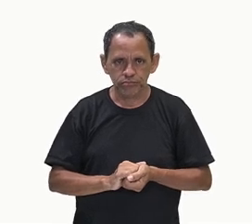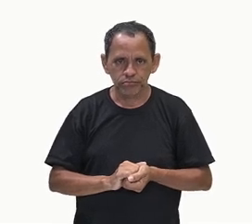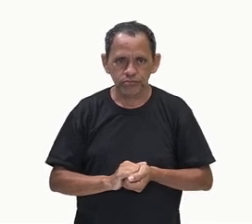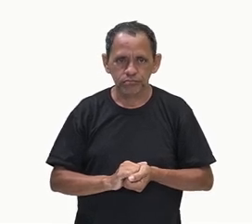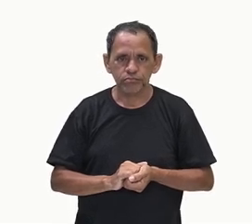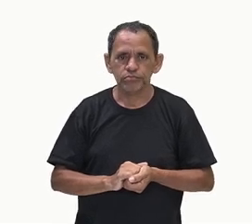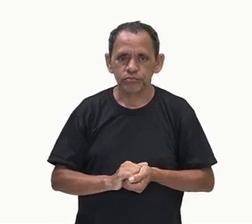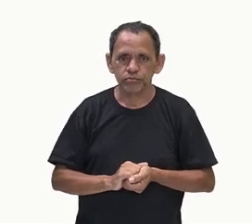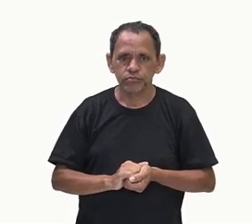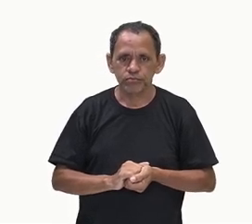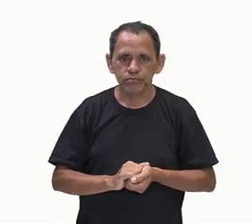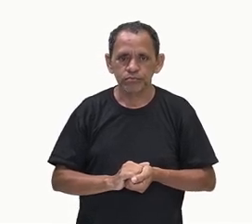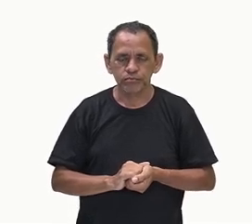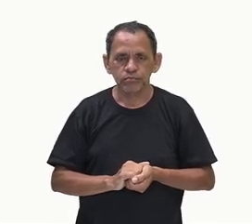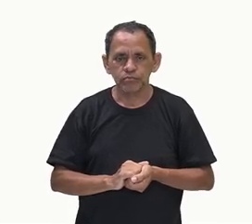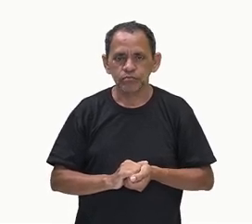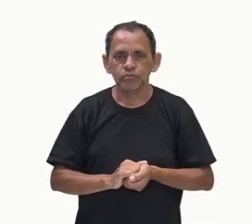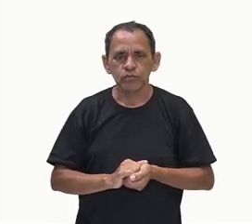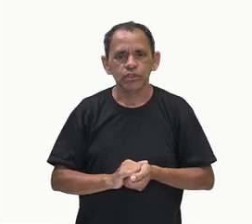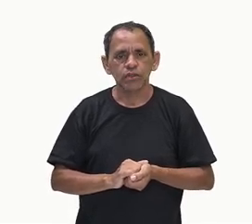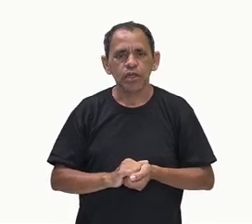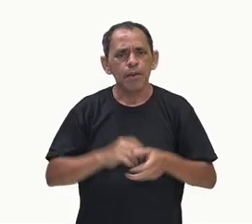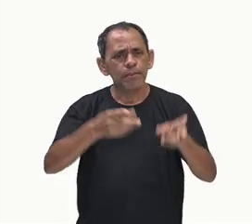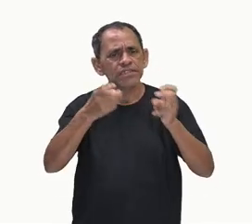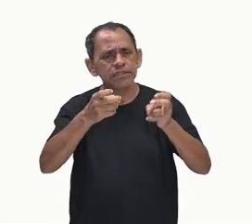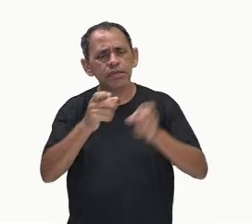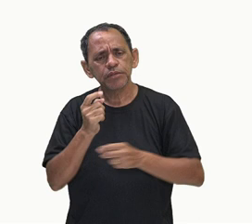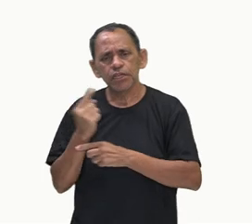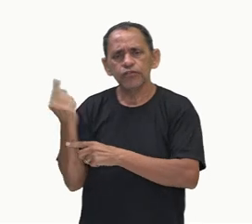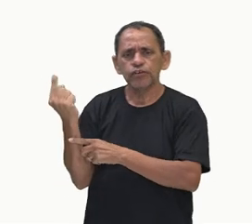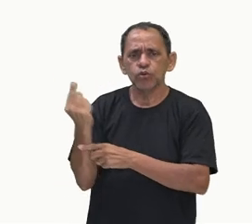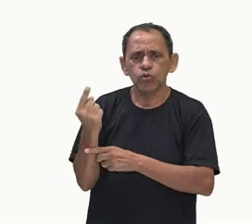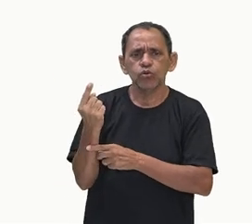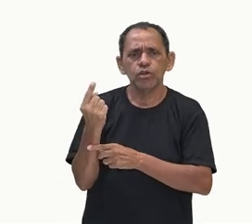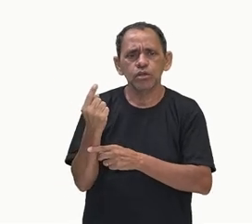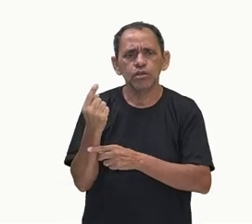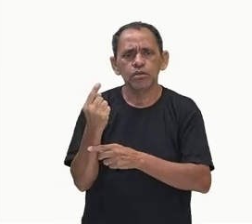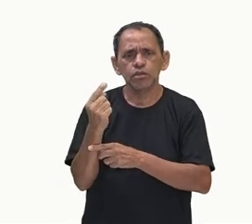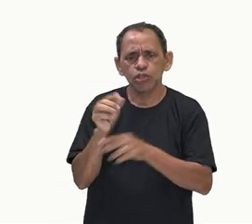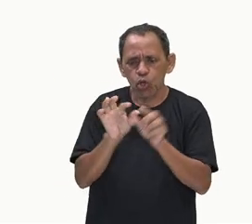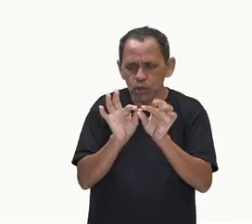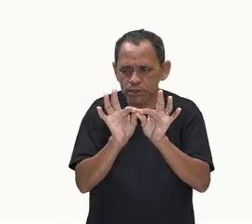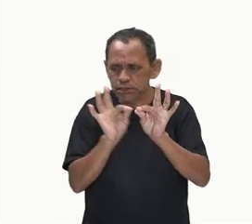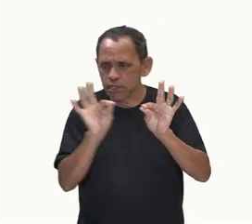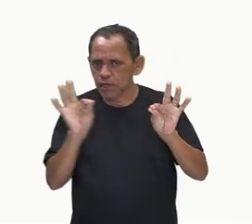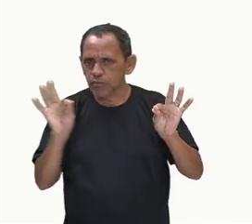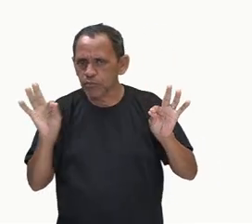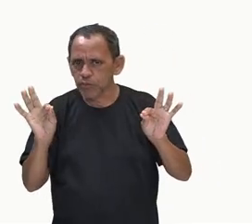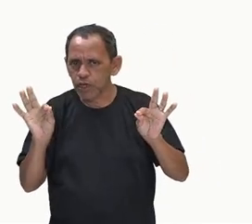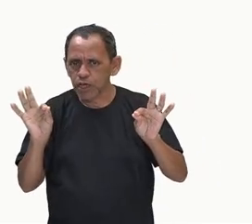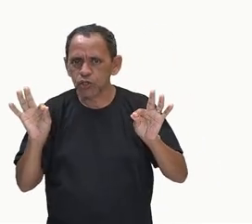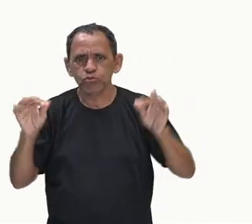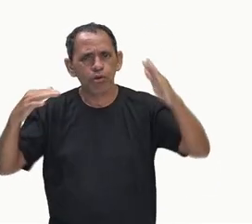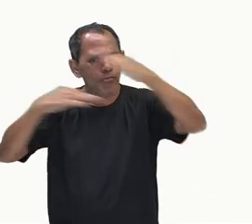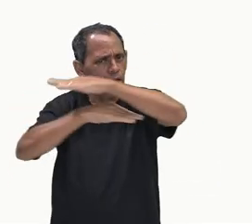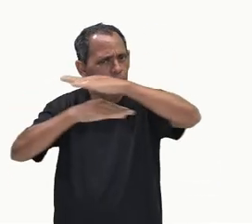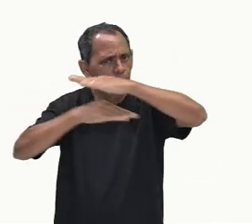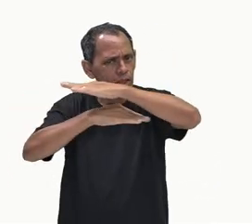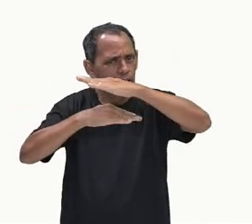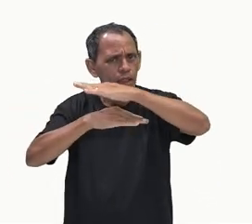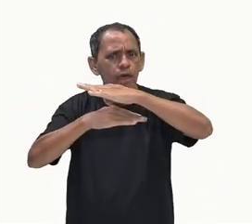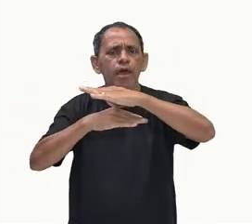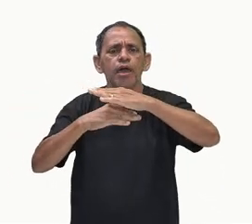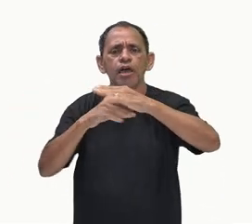Tales na figura baixo o segmento de é paralelo ao segmento AC vamos